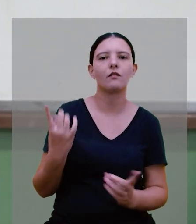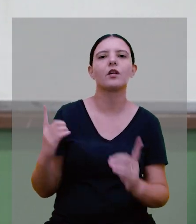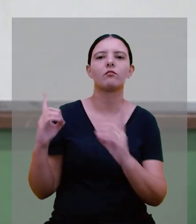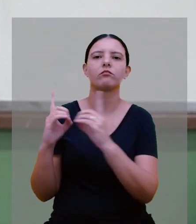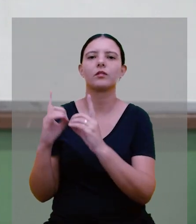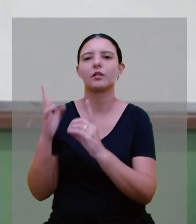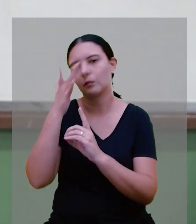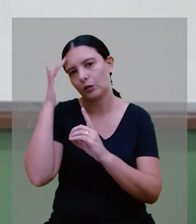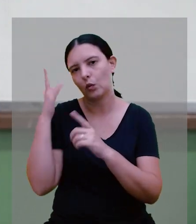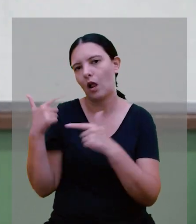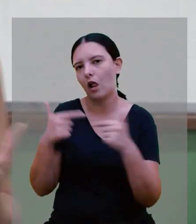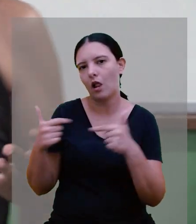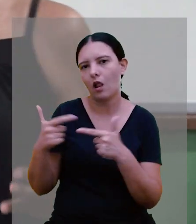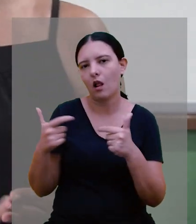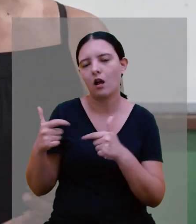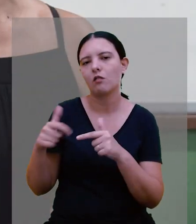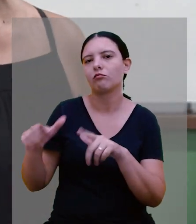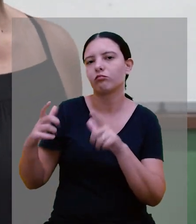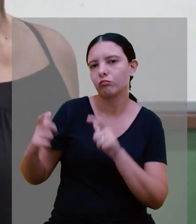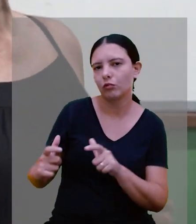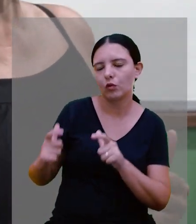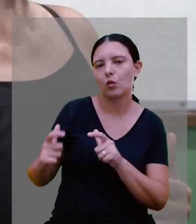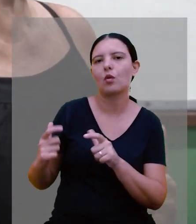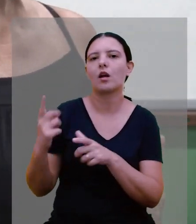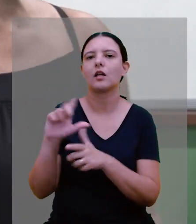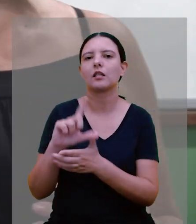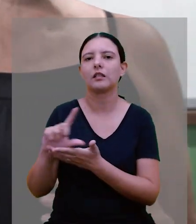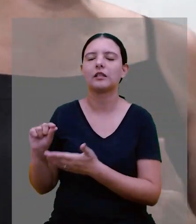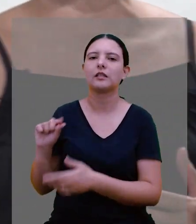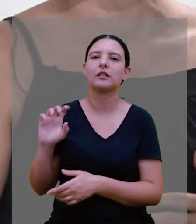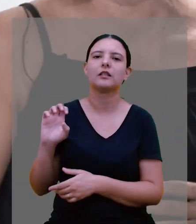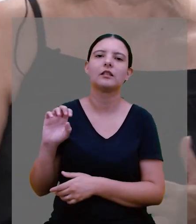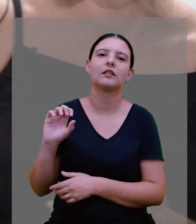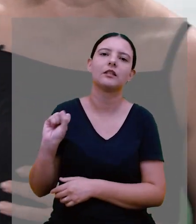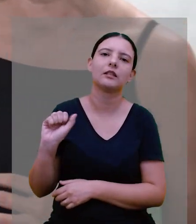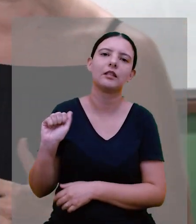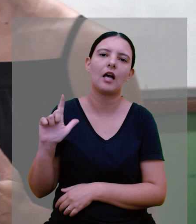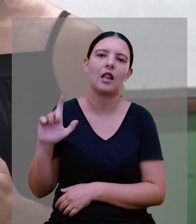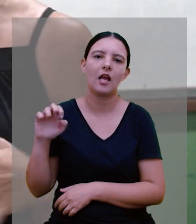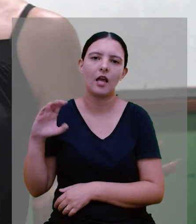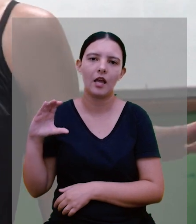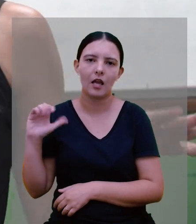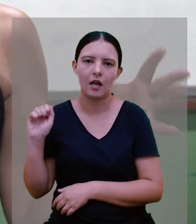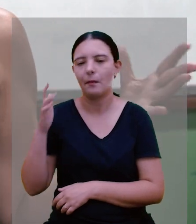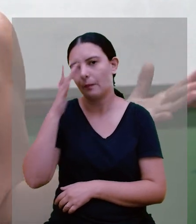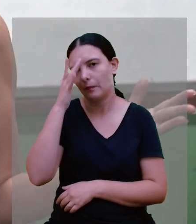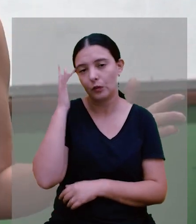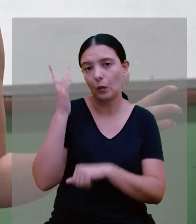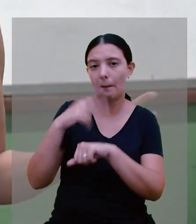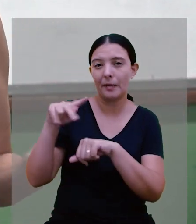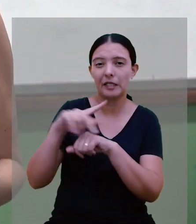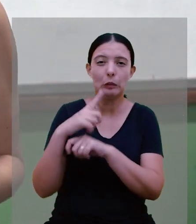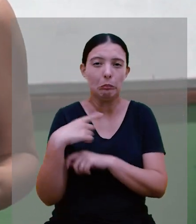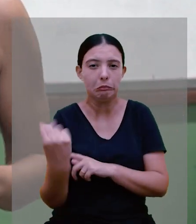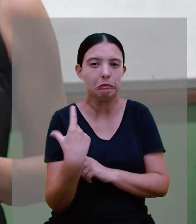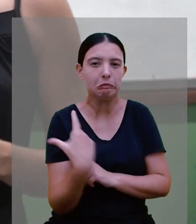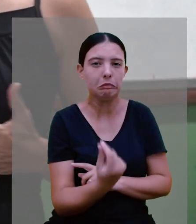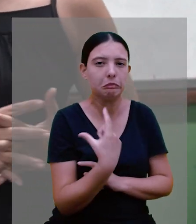guerra, num campo de refugiados de Dzaleka, onde ficam as pessoas fugindo das guerras em países como o Congo.